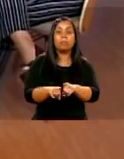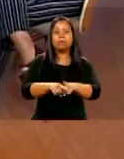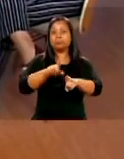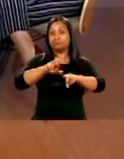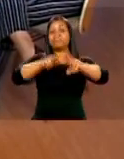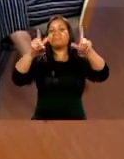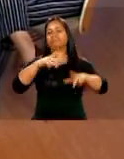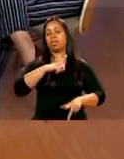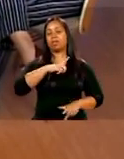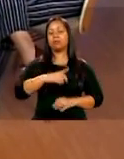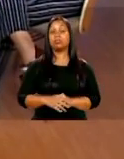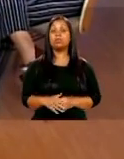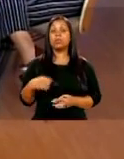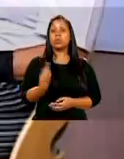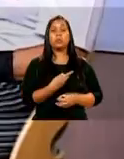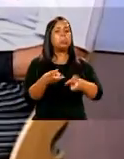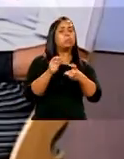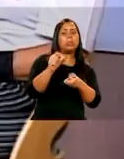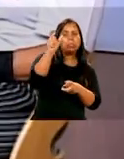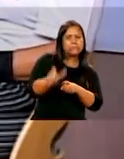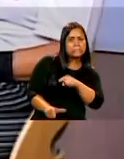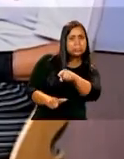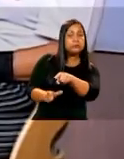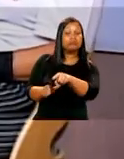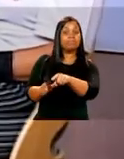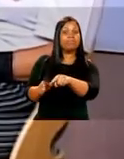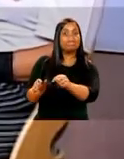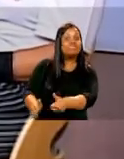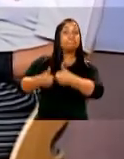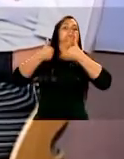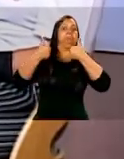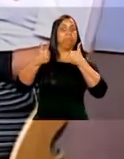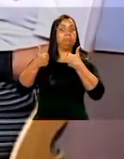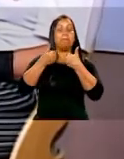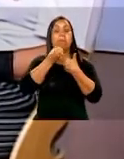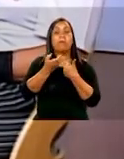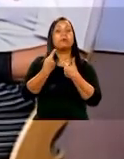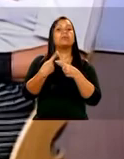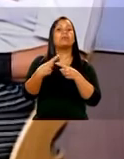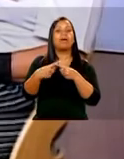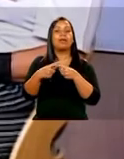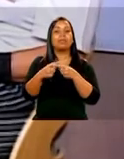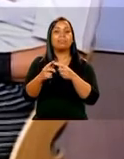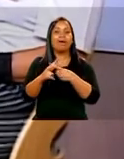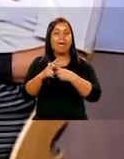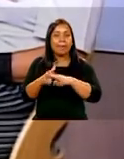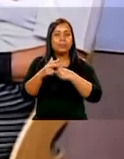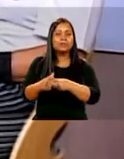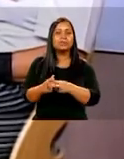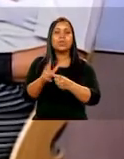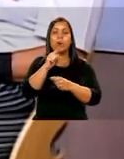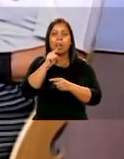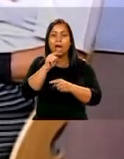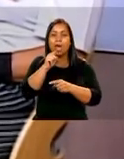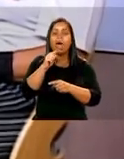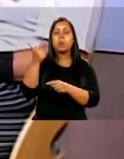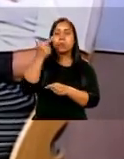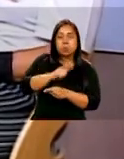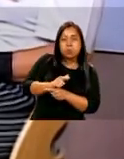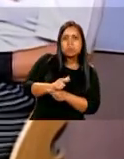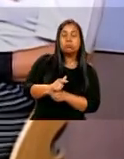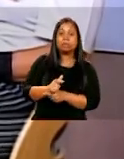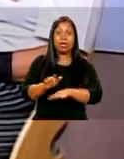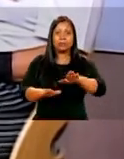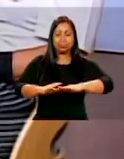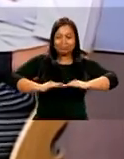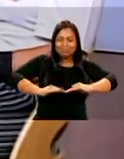diferencial nosso, né? A gente vê pacientes com ganhos significativos no processo de reabilitação na água. Às vezes a gente não